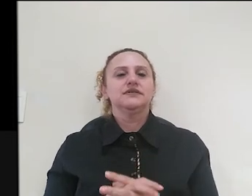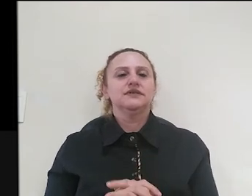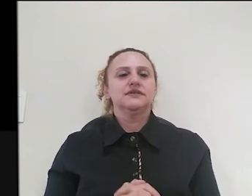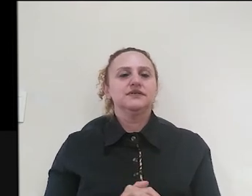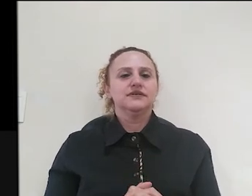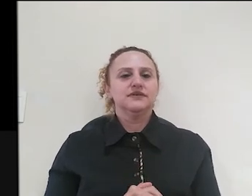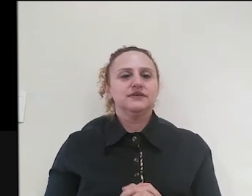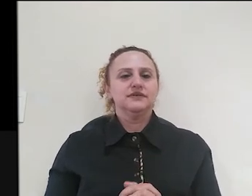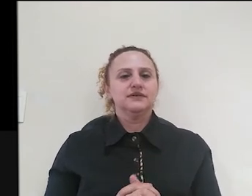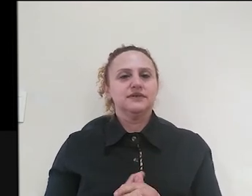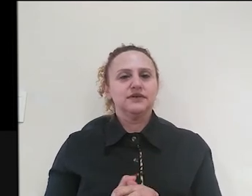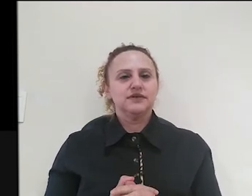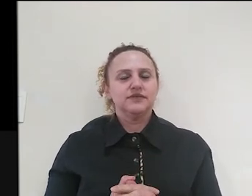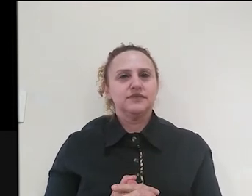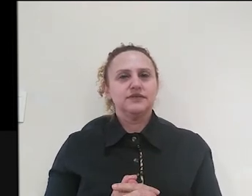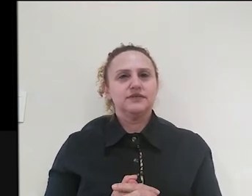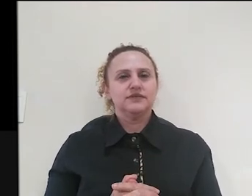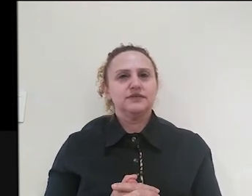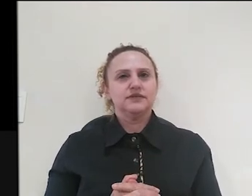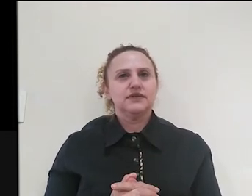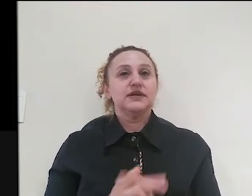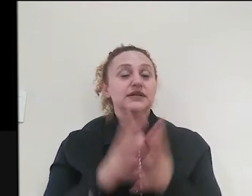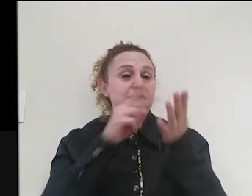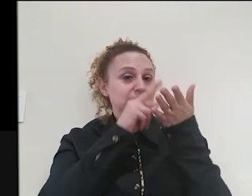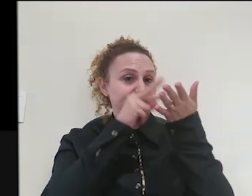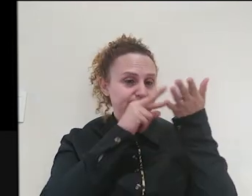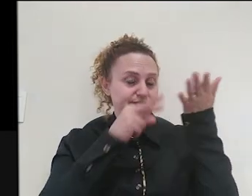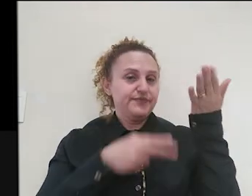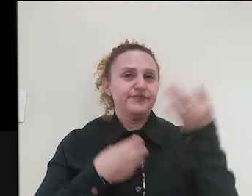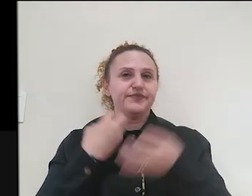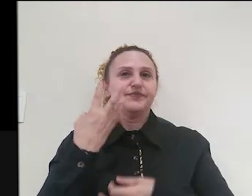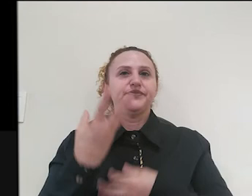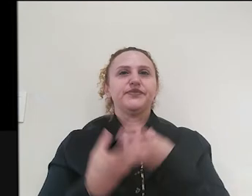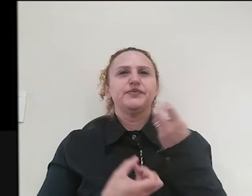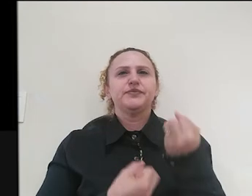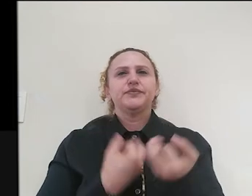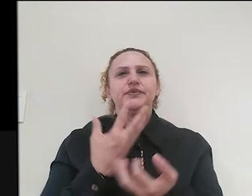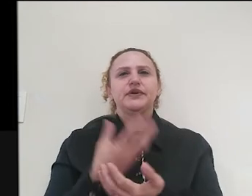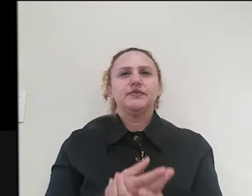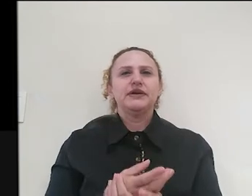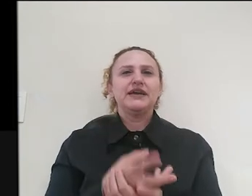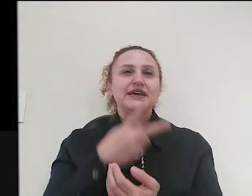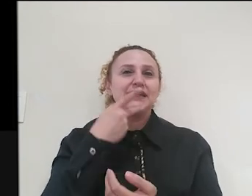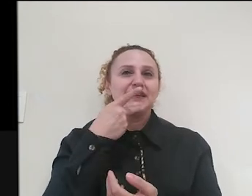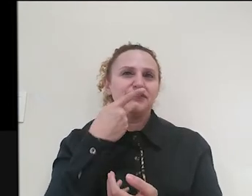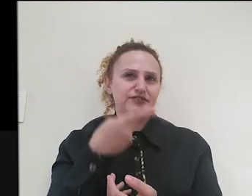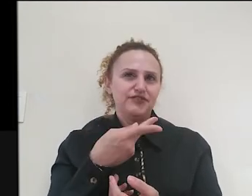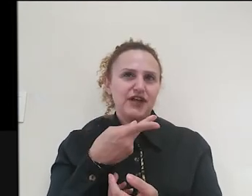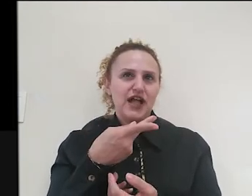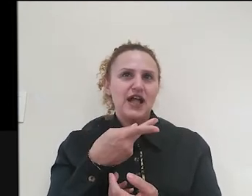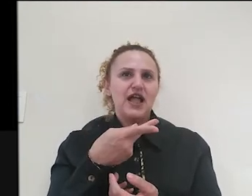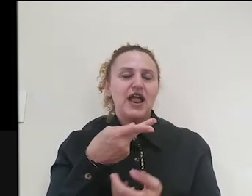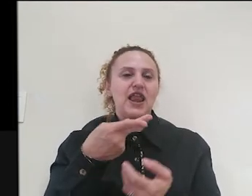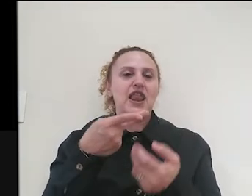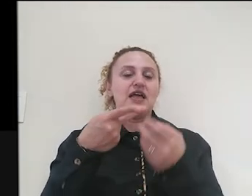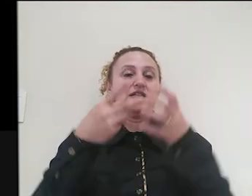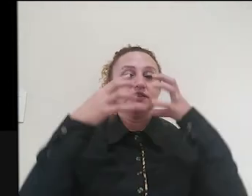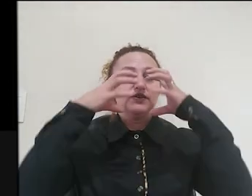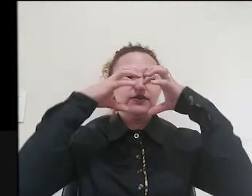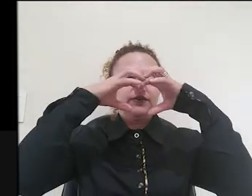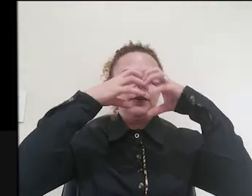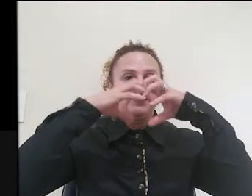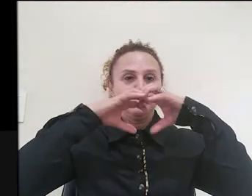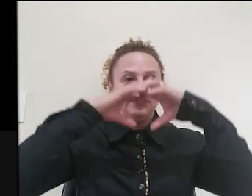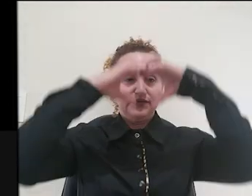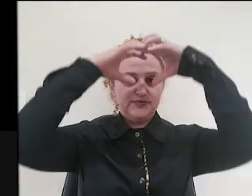mim não foi seu espírito, em mim verás, pobre caveira fria, único crânio que ao invés dos vivos só derrama alegria. Então, esse